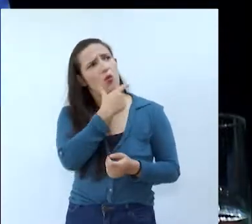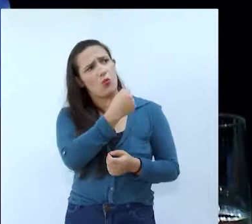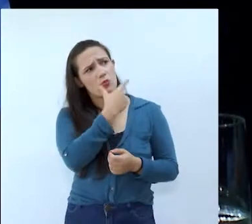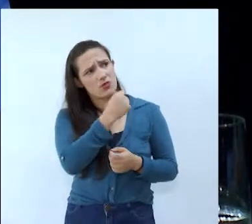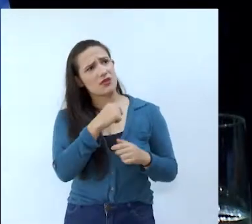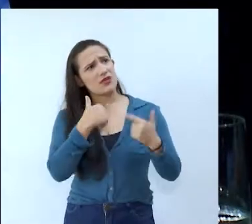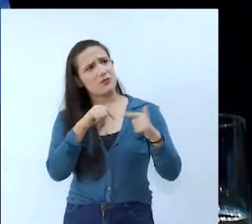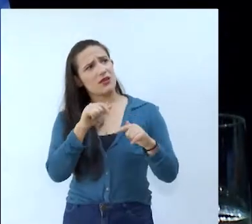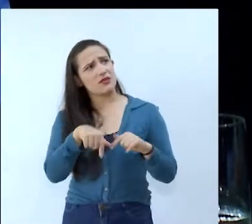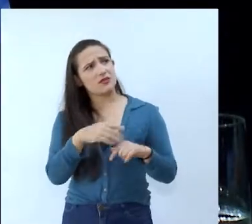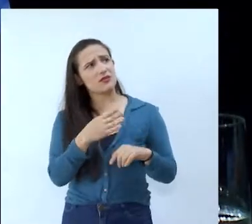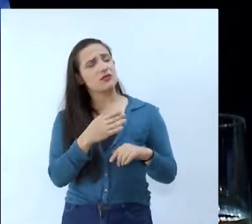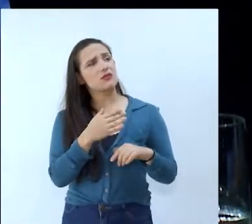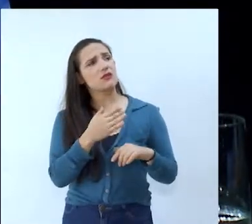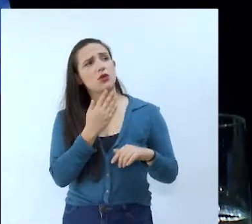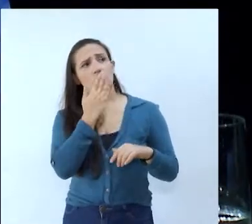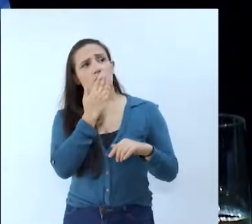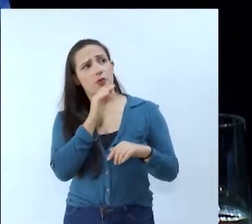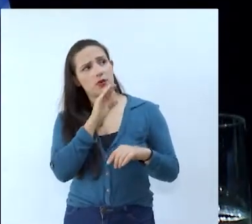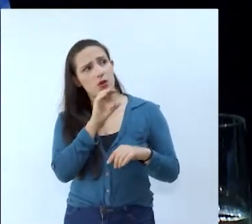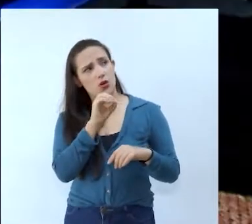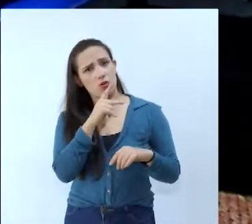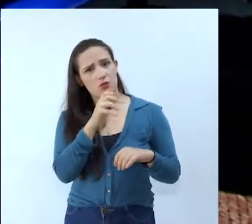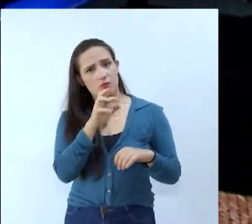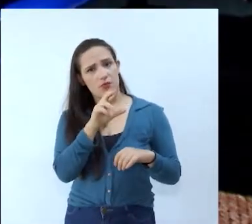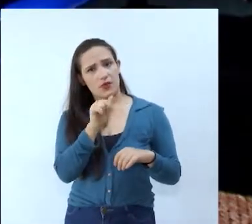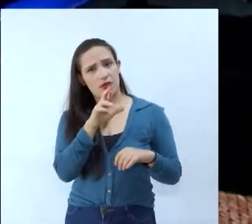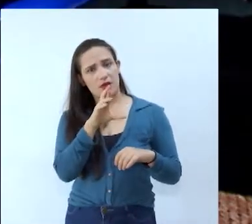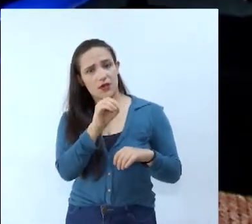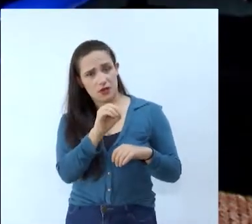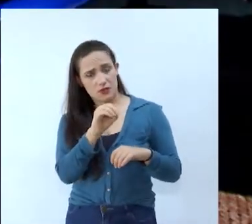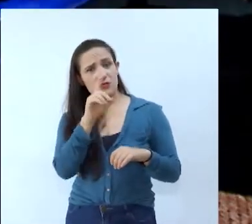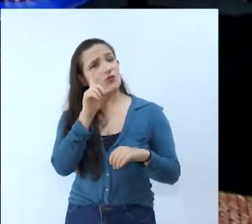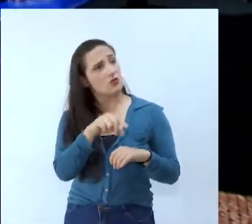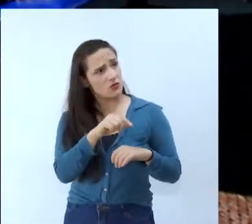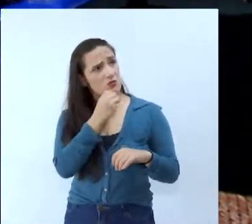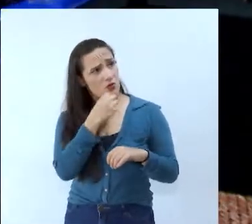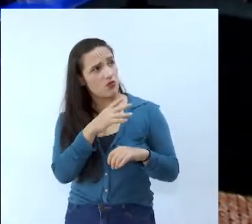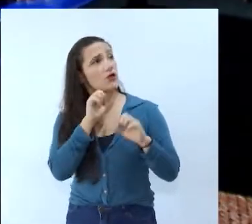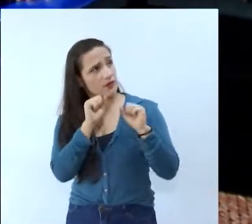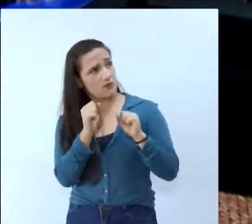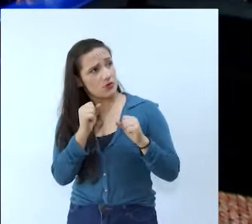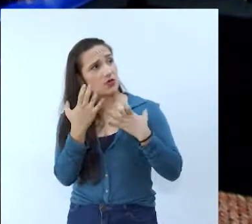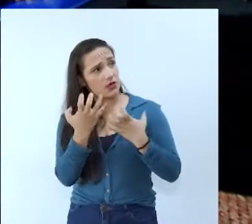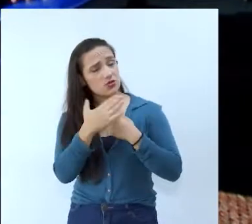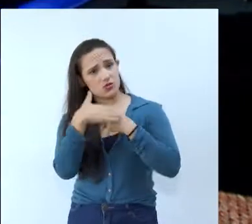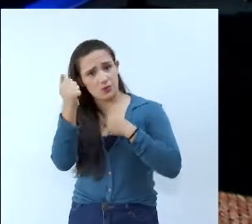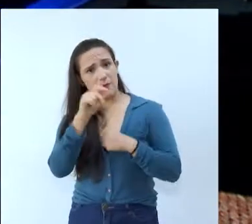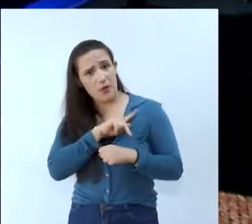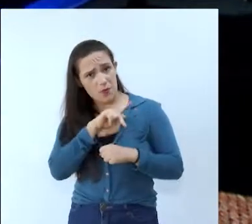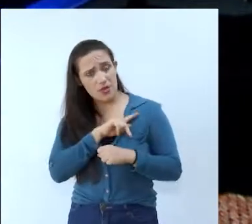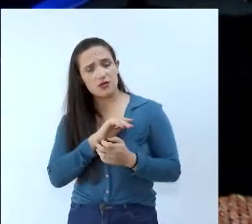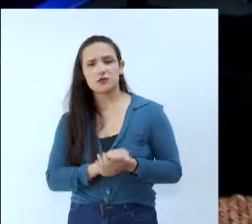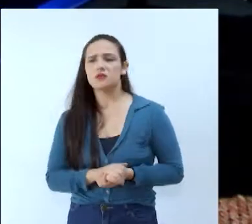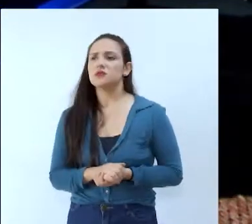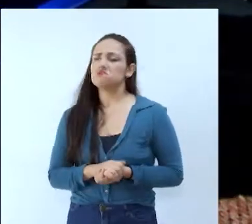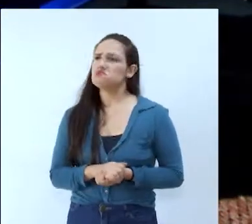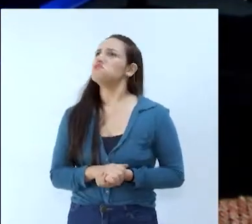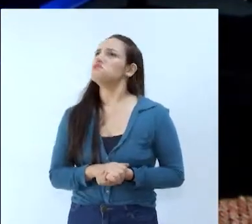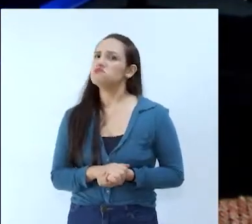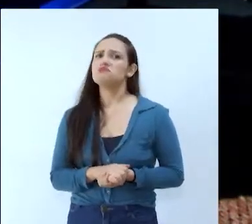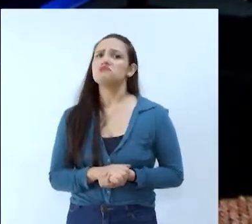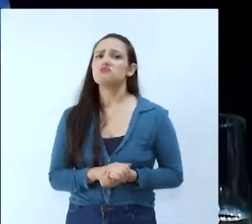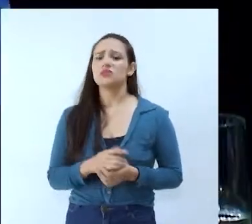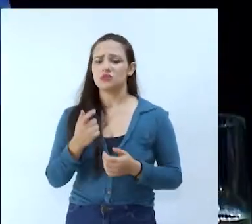que é jogador, não sei, quando você está sendo não, observado, é melhor, né? Não, até melhor, porque na hora, você fica sabendo, você vai querer fazer o que não